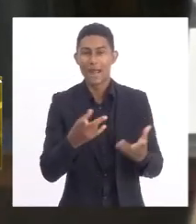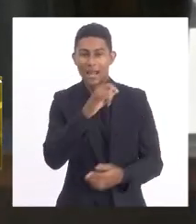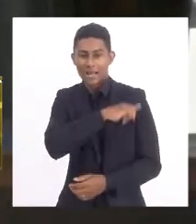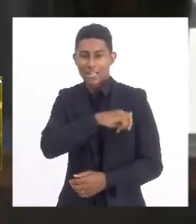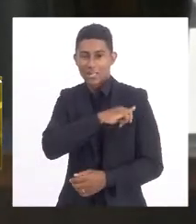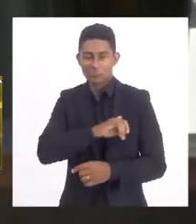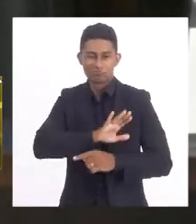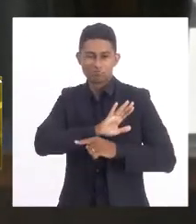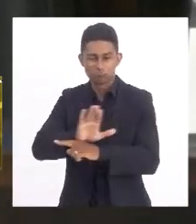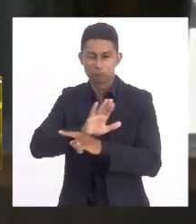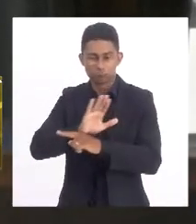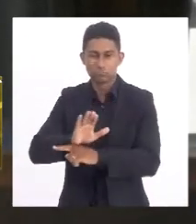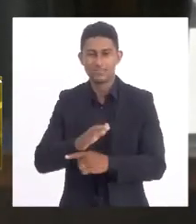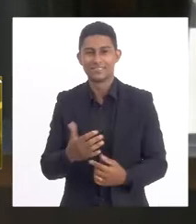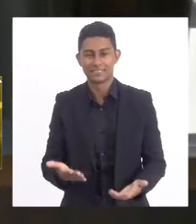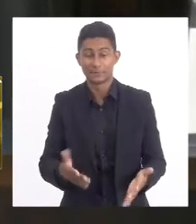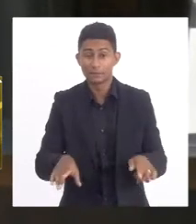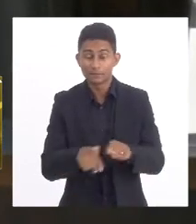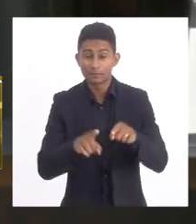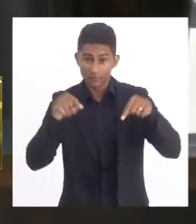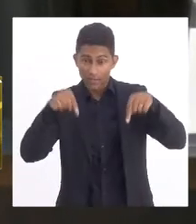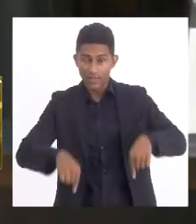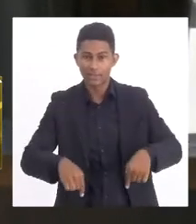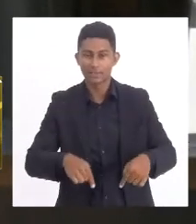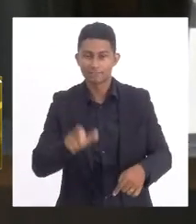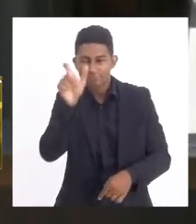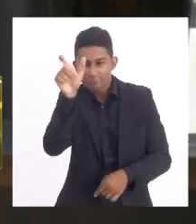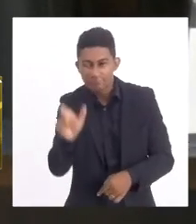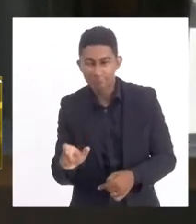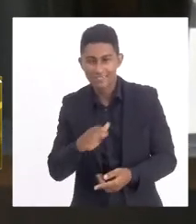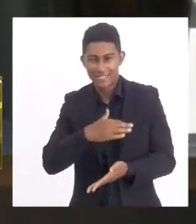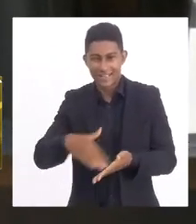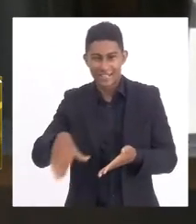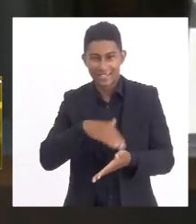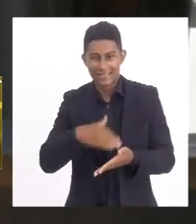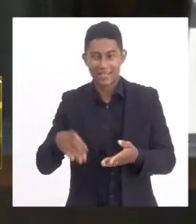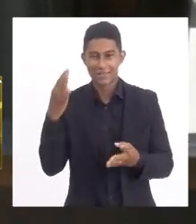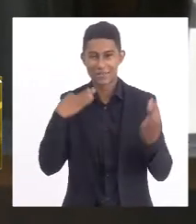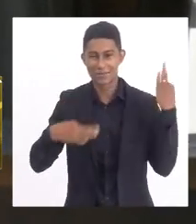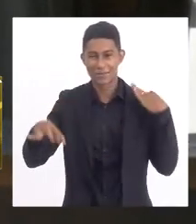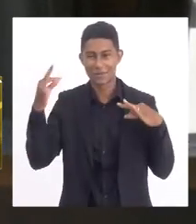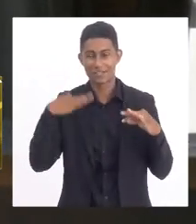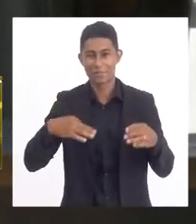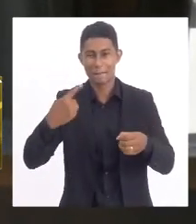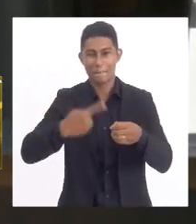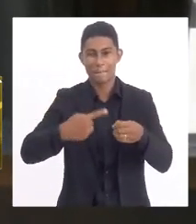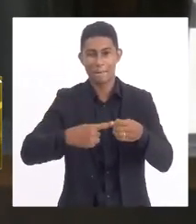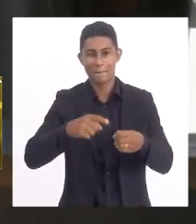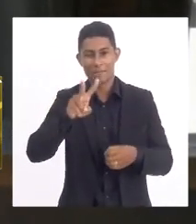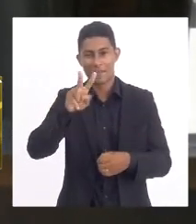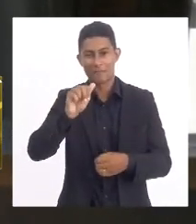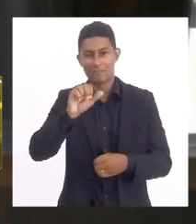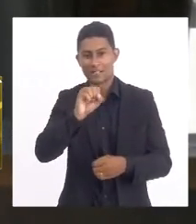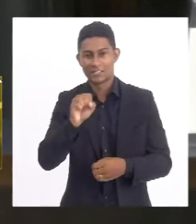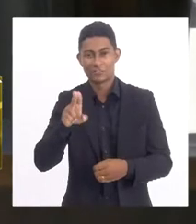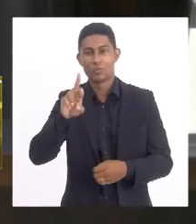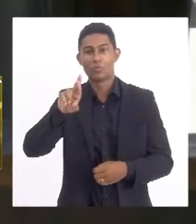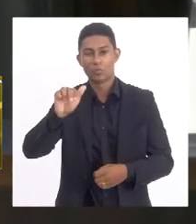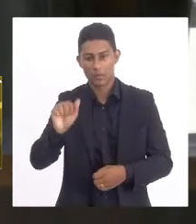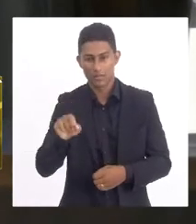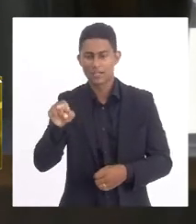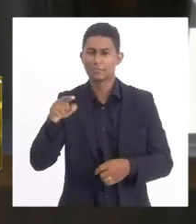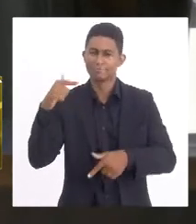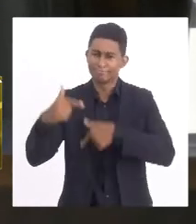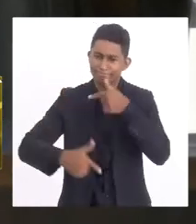de Janeiro como todos temos aqui também o nosso secretário de turismo lá de Vassouras que está exercendo um excelente trabalho